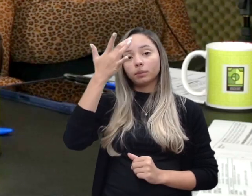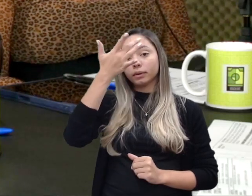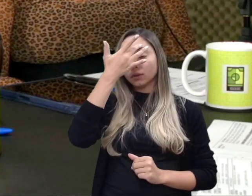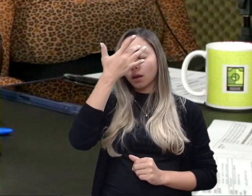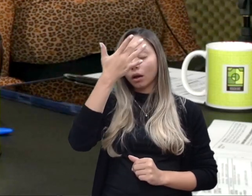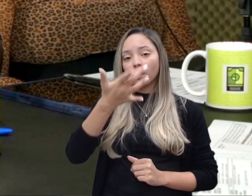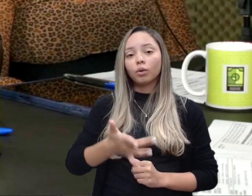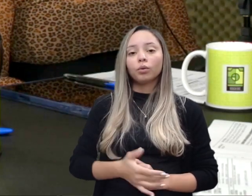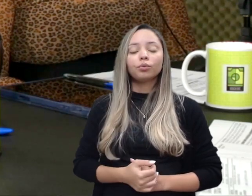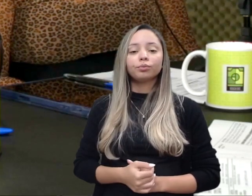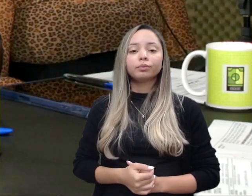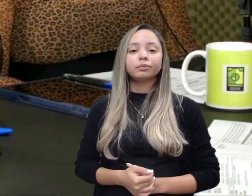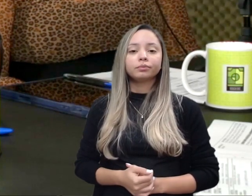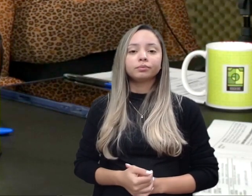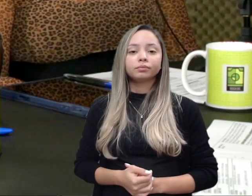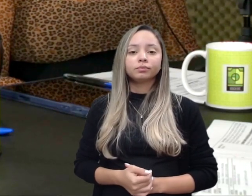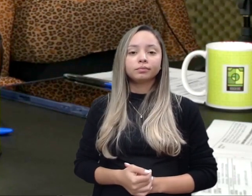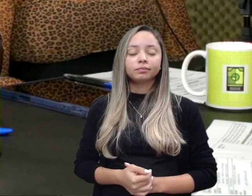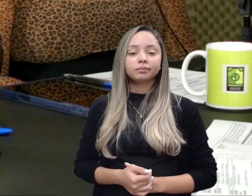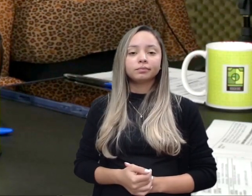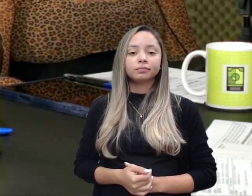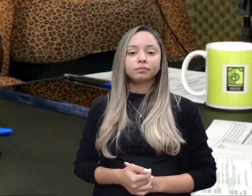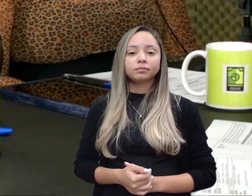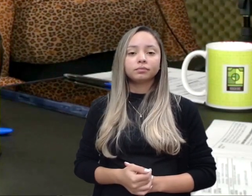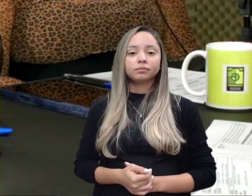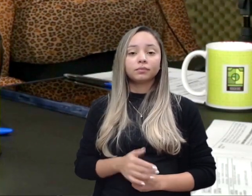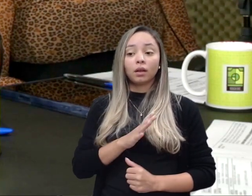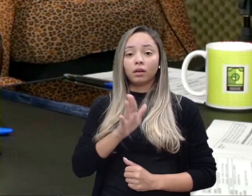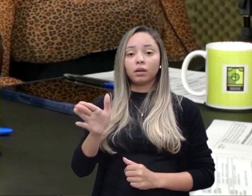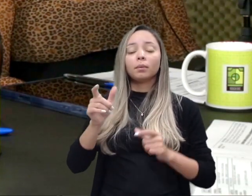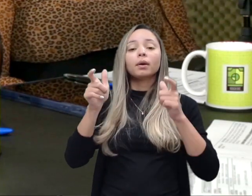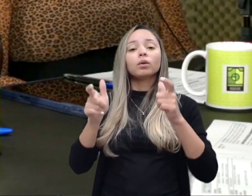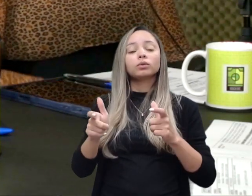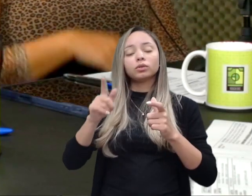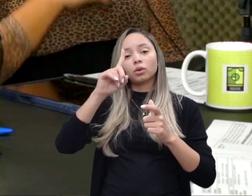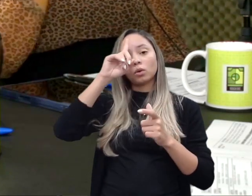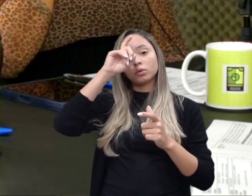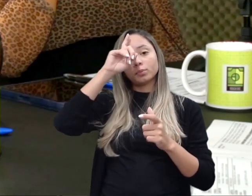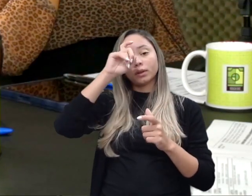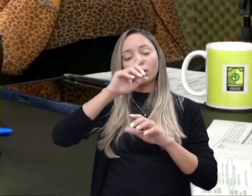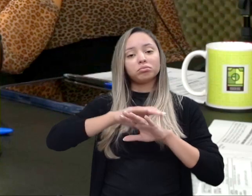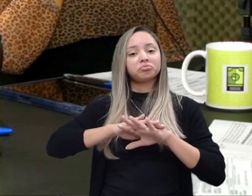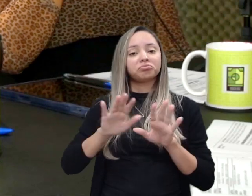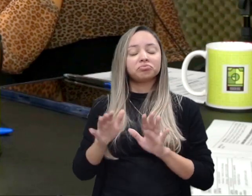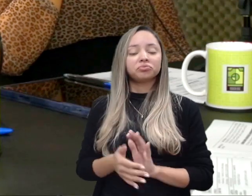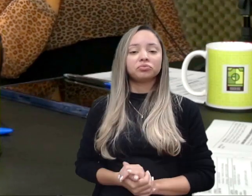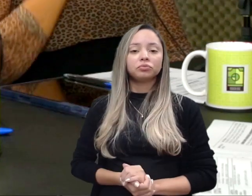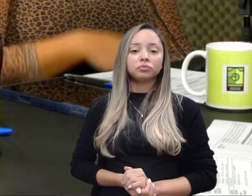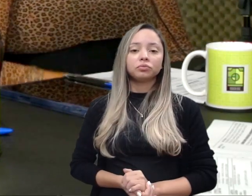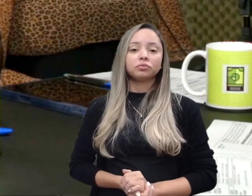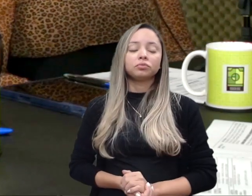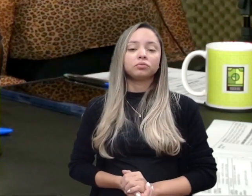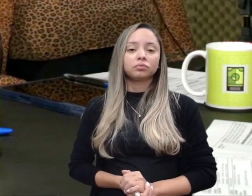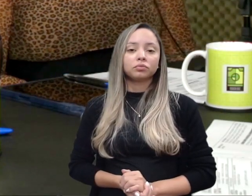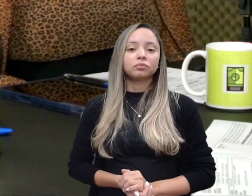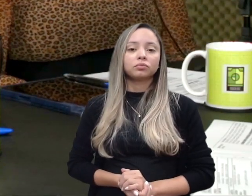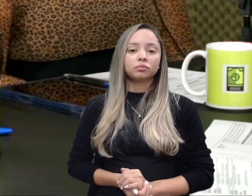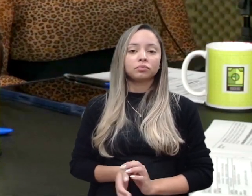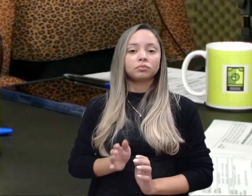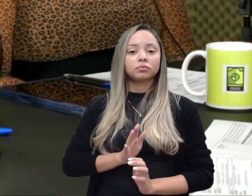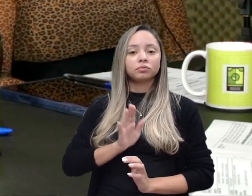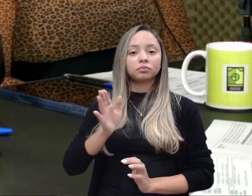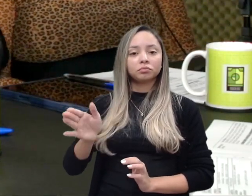mental, iam para os hospitais. né? Para os antigos, chamavam, por exemplo,